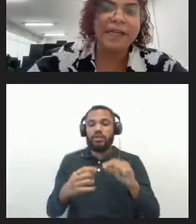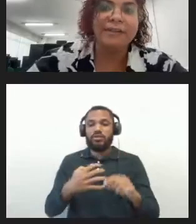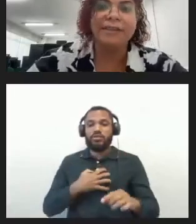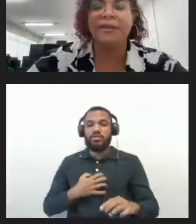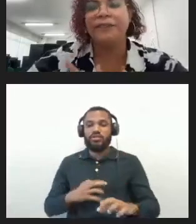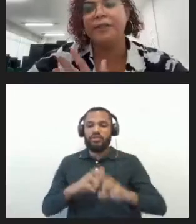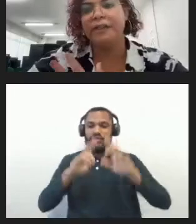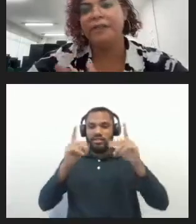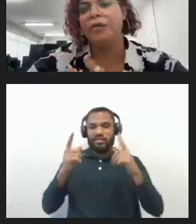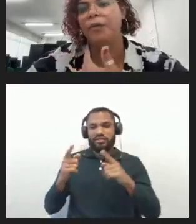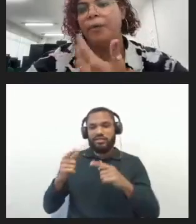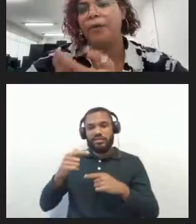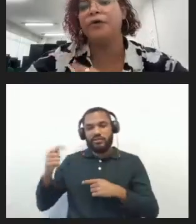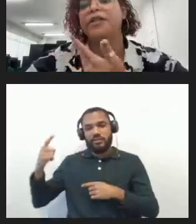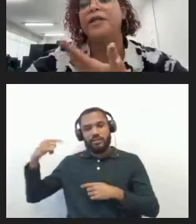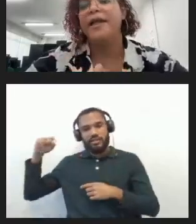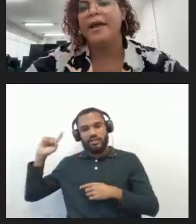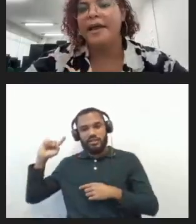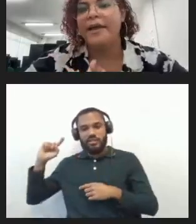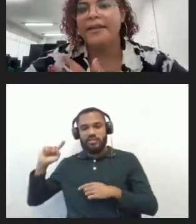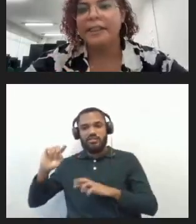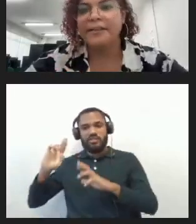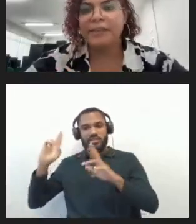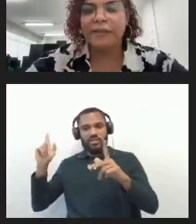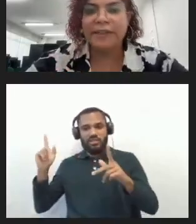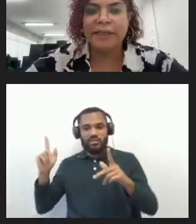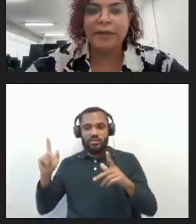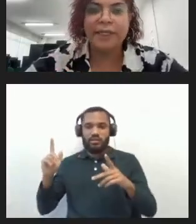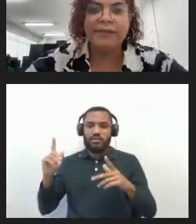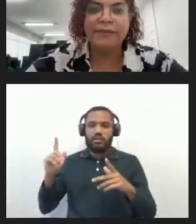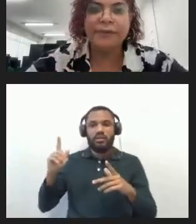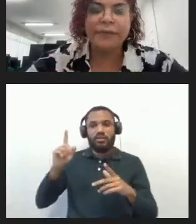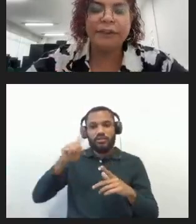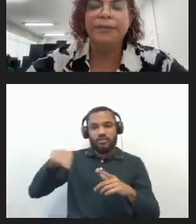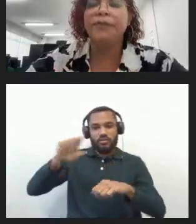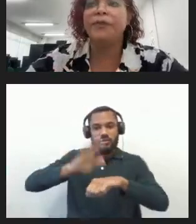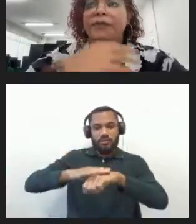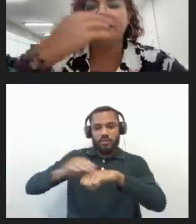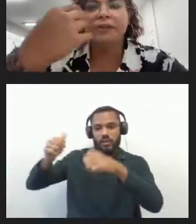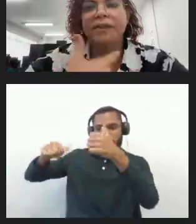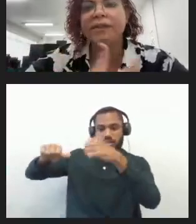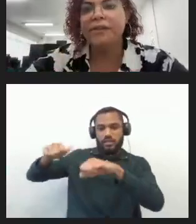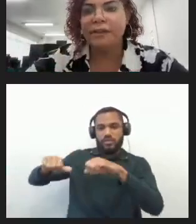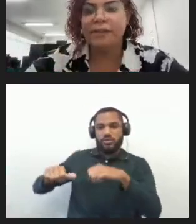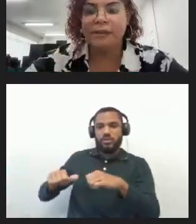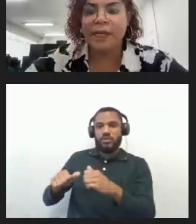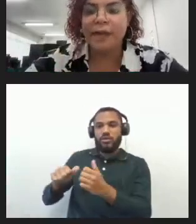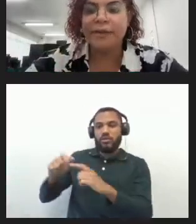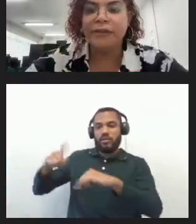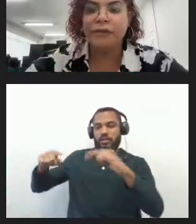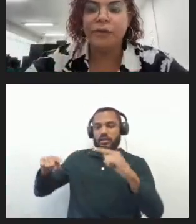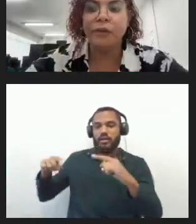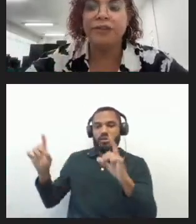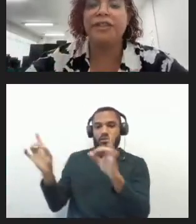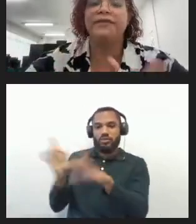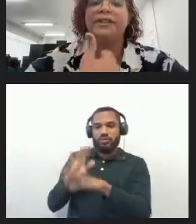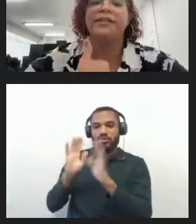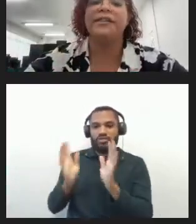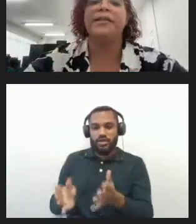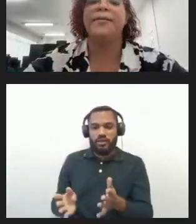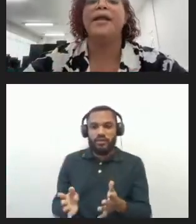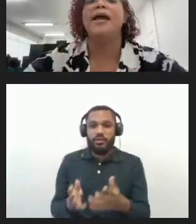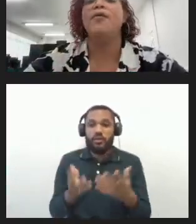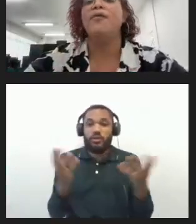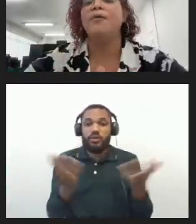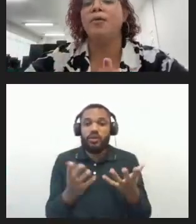semana passada. Da semana, vocês, como proposta, era analisar um material já desenvolvido por todas as nuances que a gente já mencionou. Hoje a gente